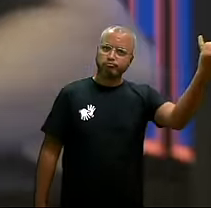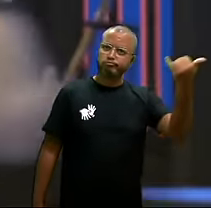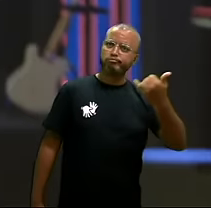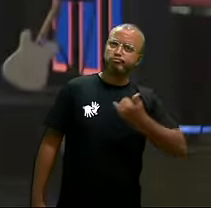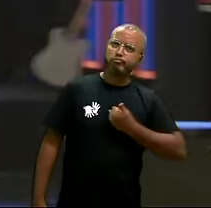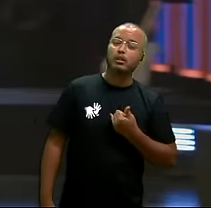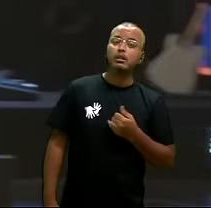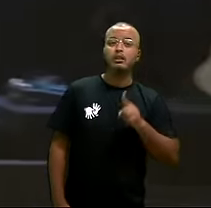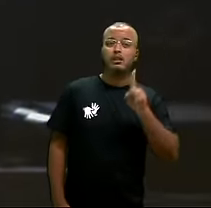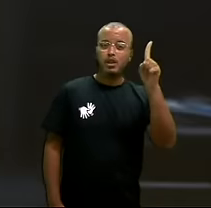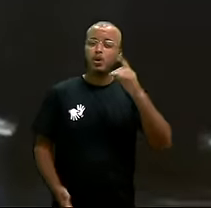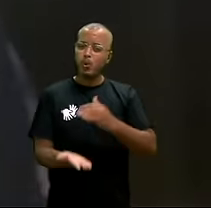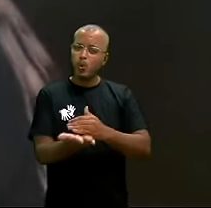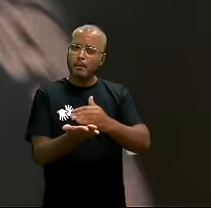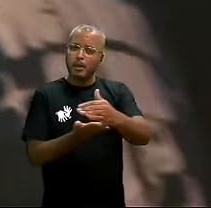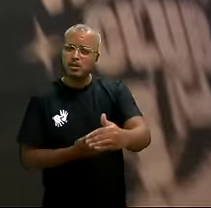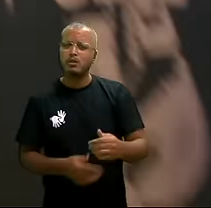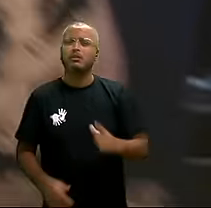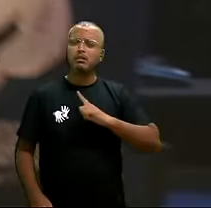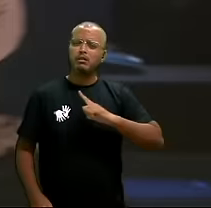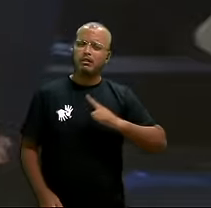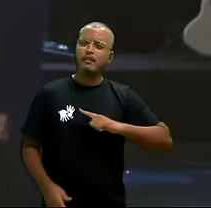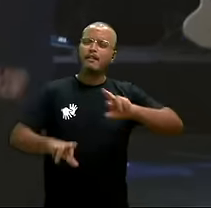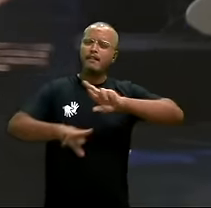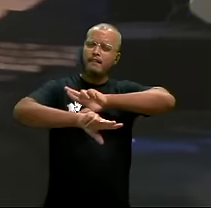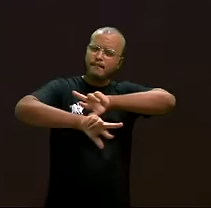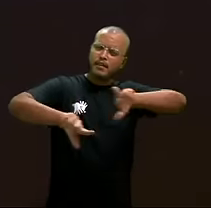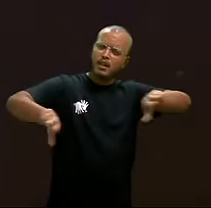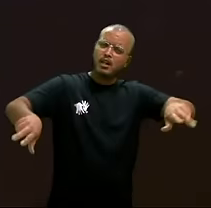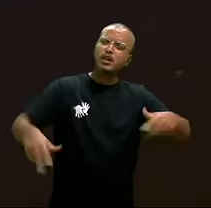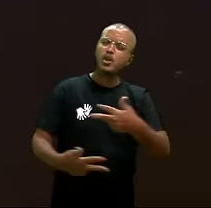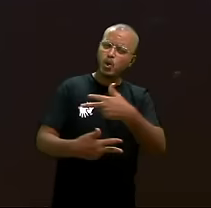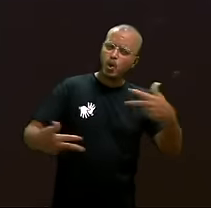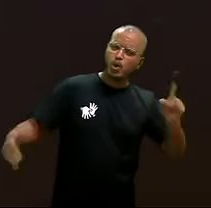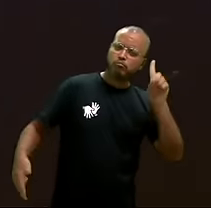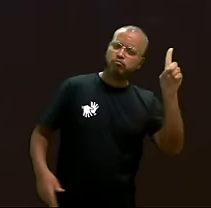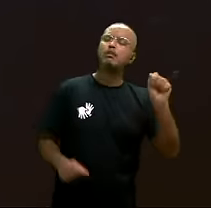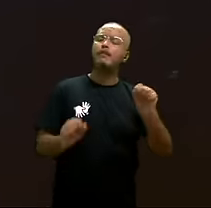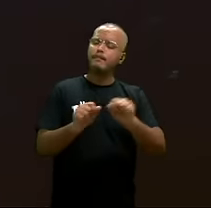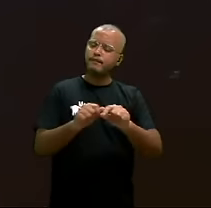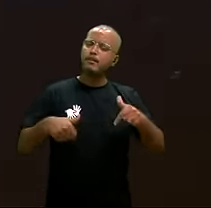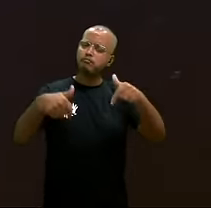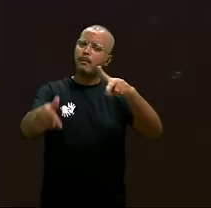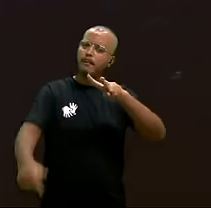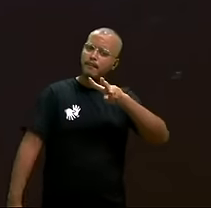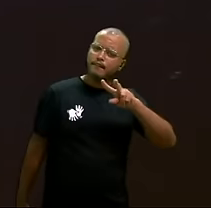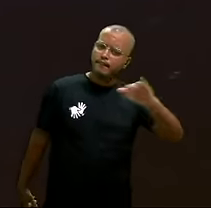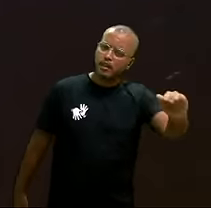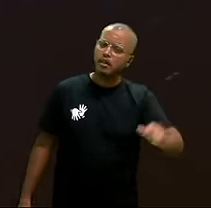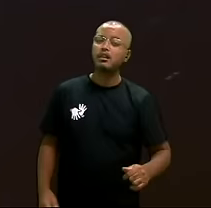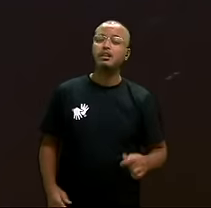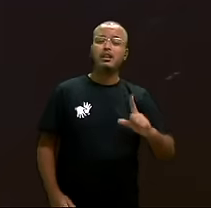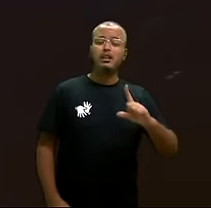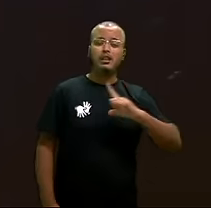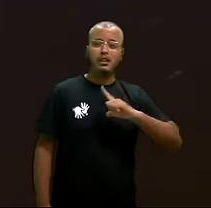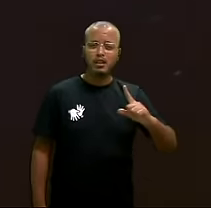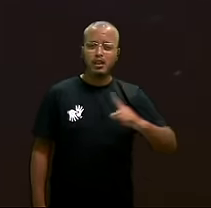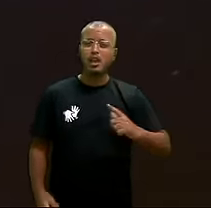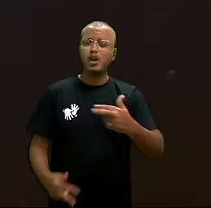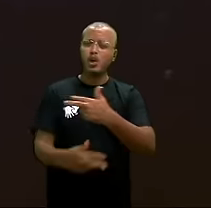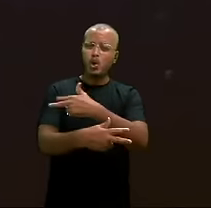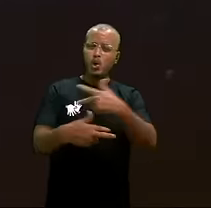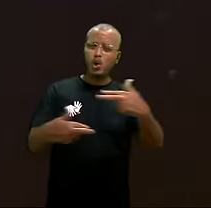ainda, tem muita coisa para Deus fazer. Pega alguém aí, profetiza para alguém, diga: tem uma viagem longa para